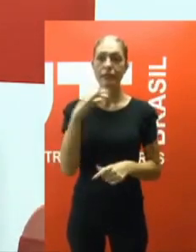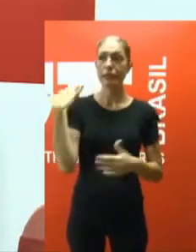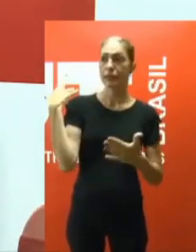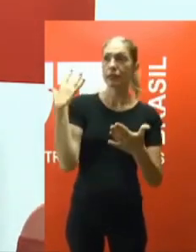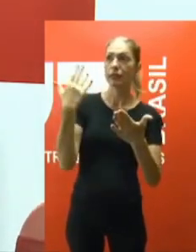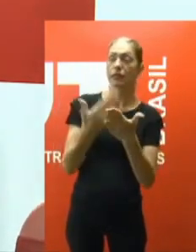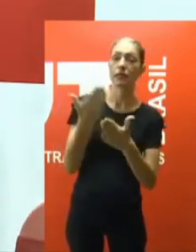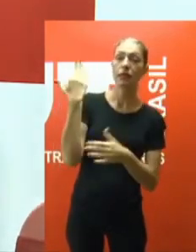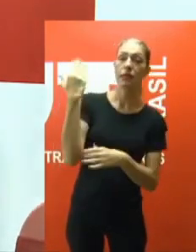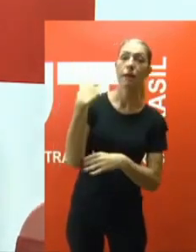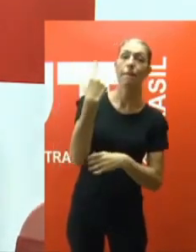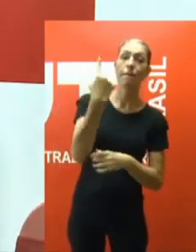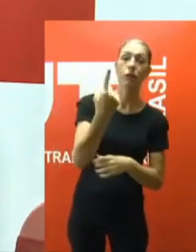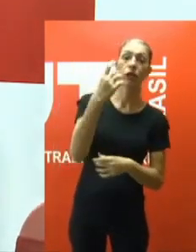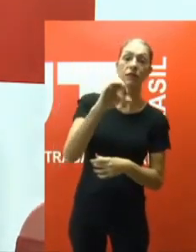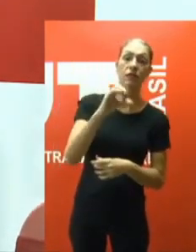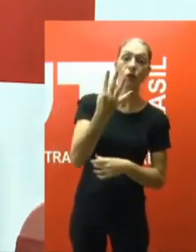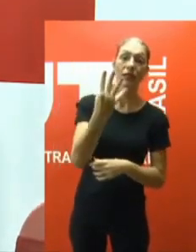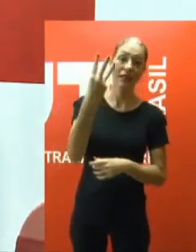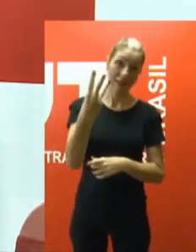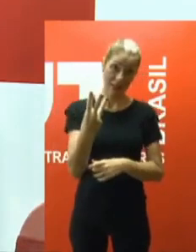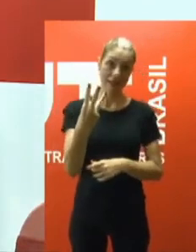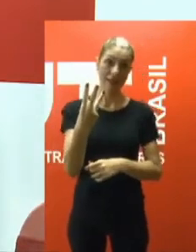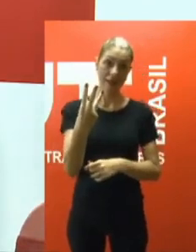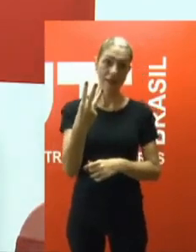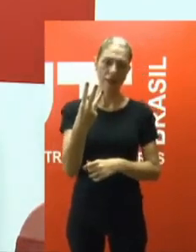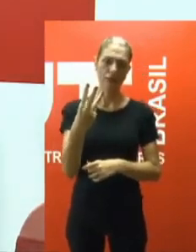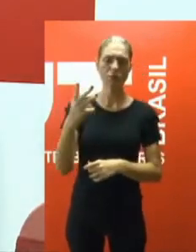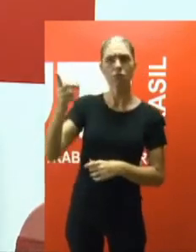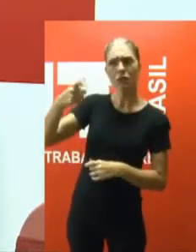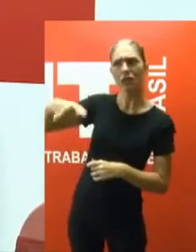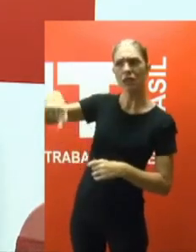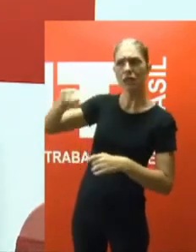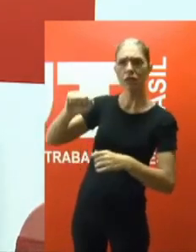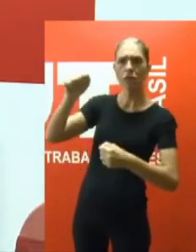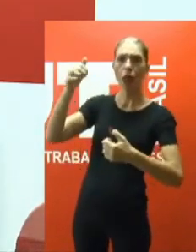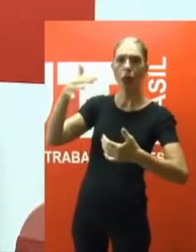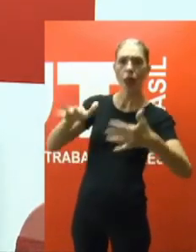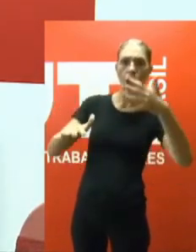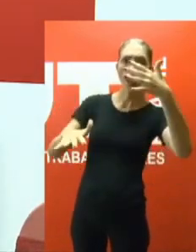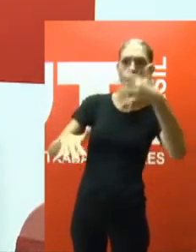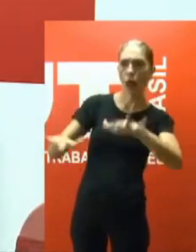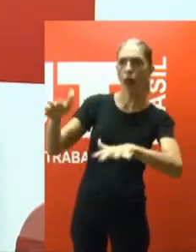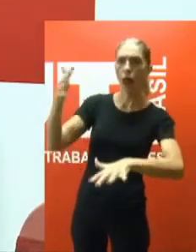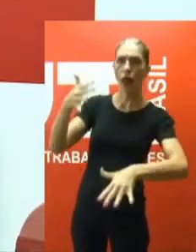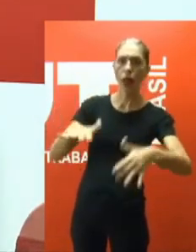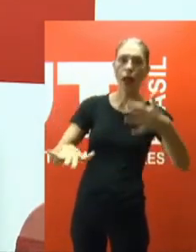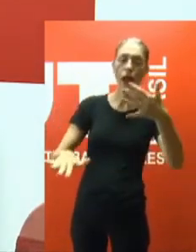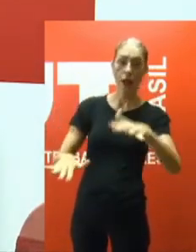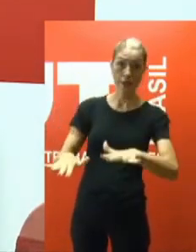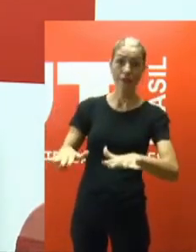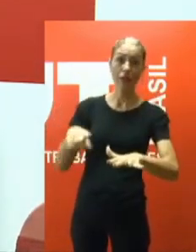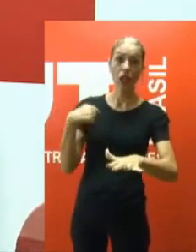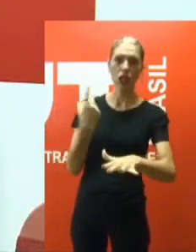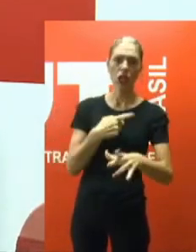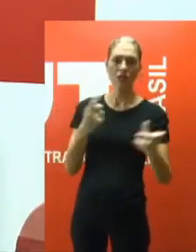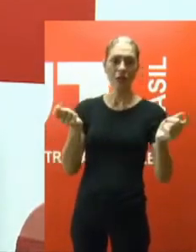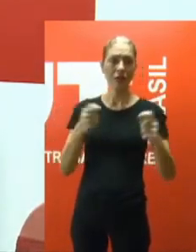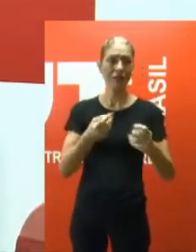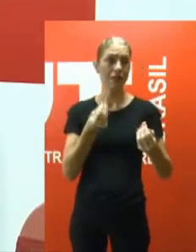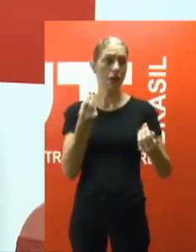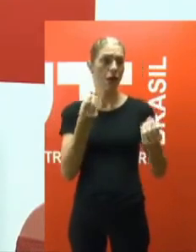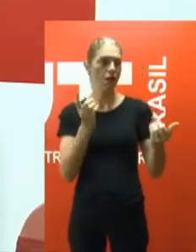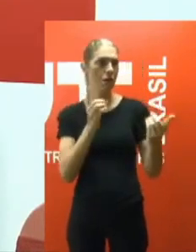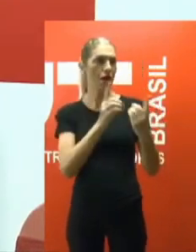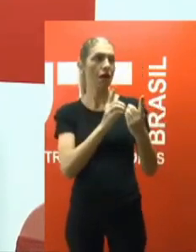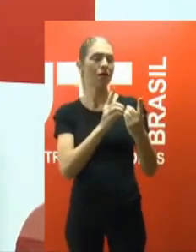desde 1943. Eles foram desmontando e a nossa capacidade de reação